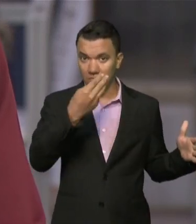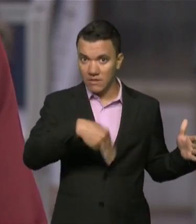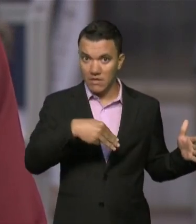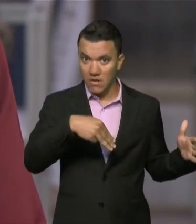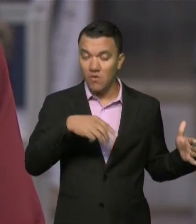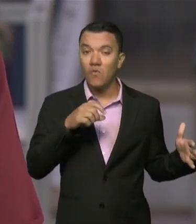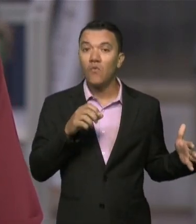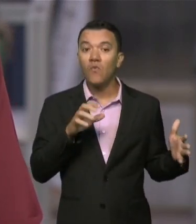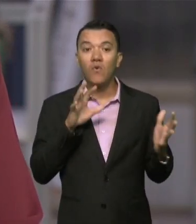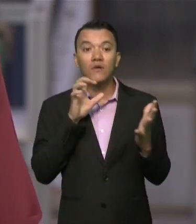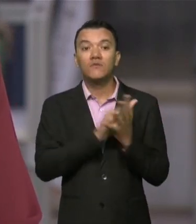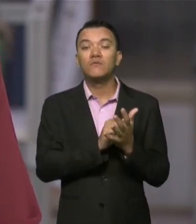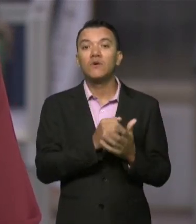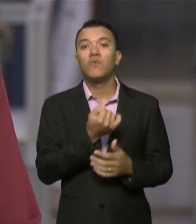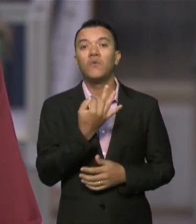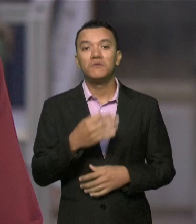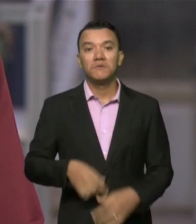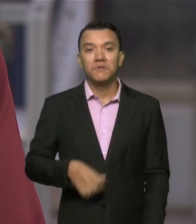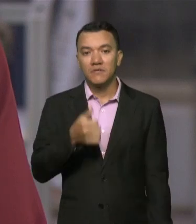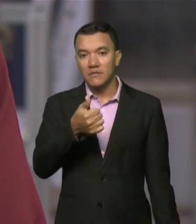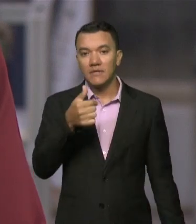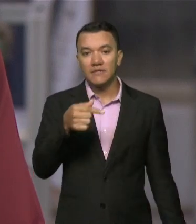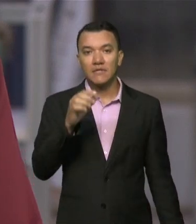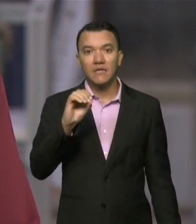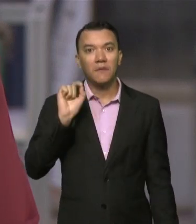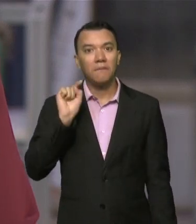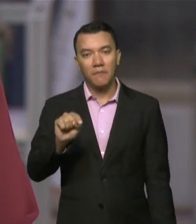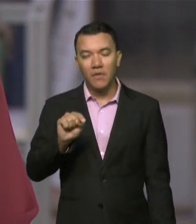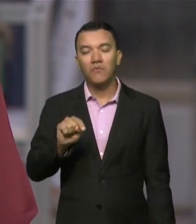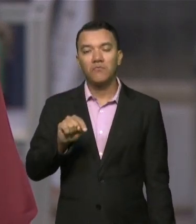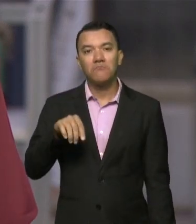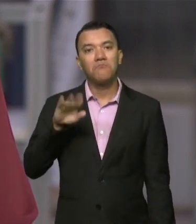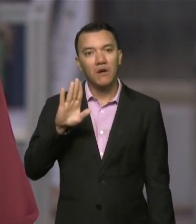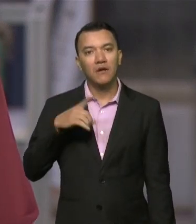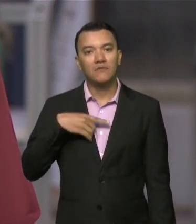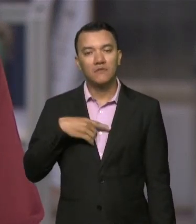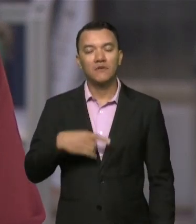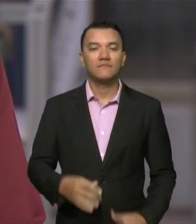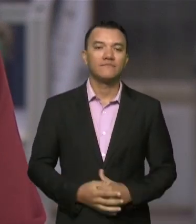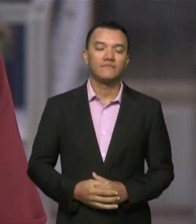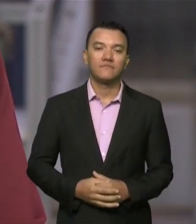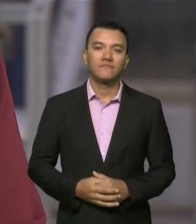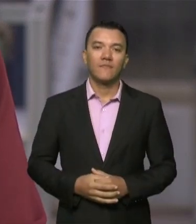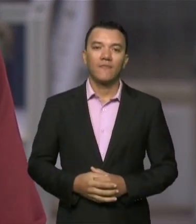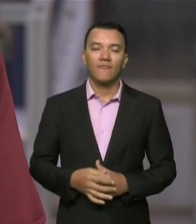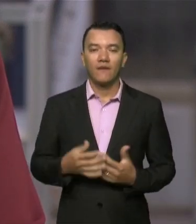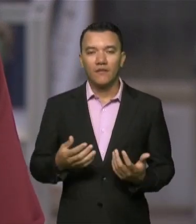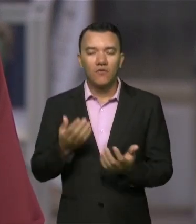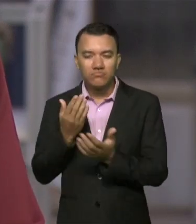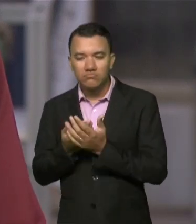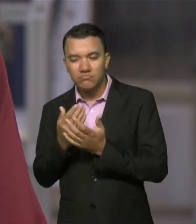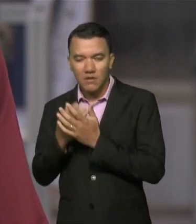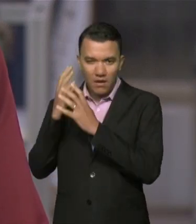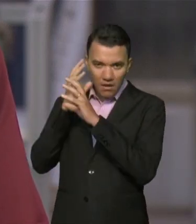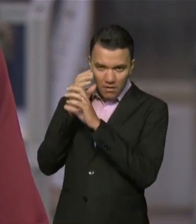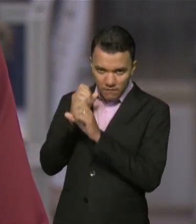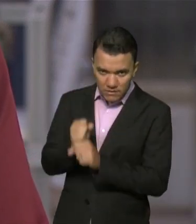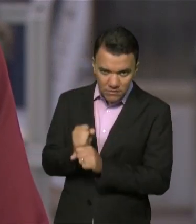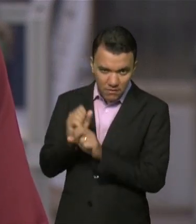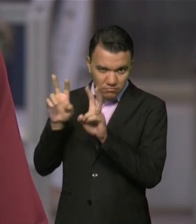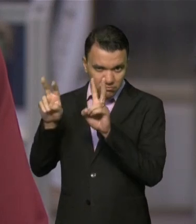de 170 mil candidatos estão inscritos no certame. Além de ter as últimas revisões dos assuntos